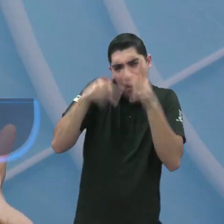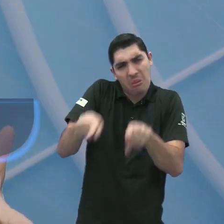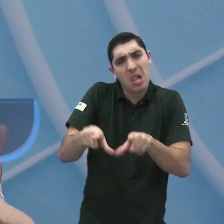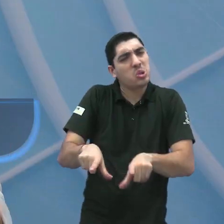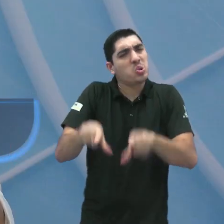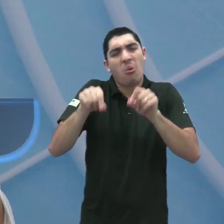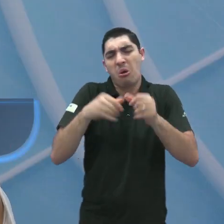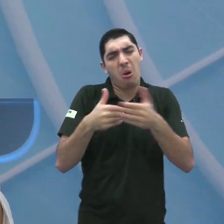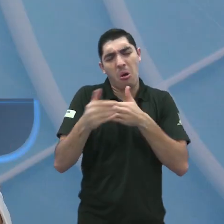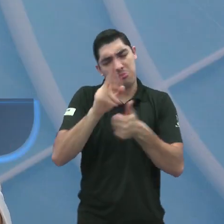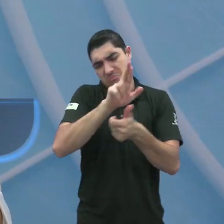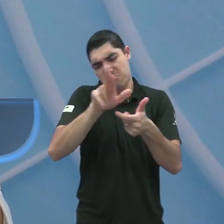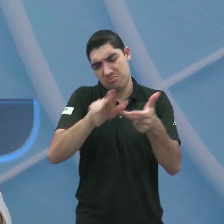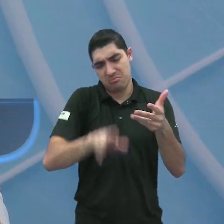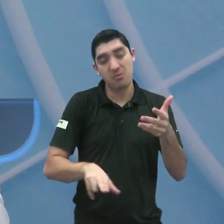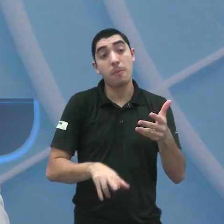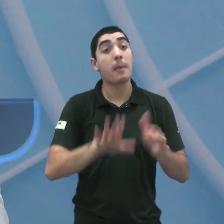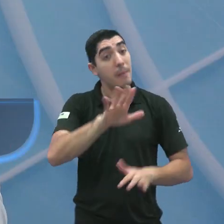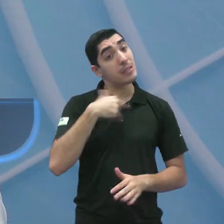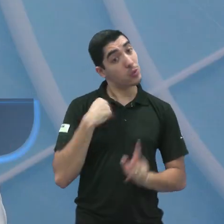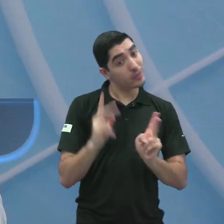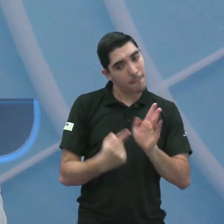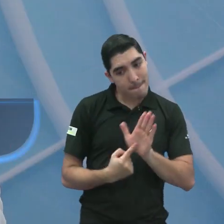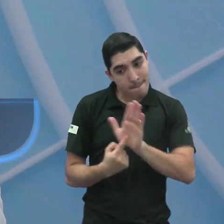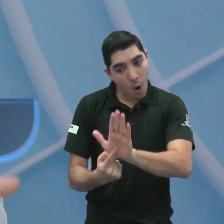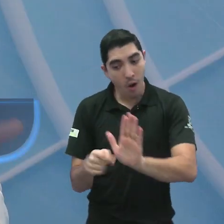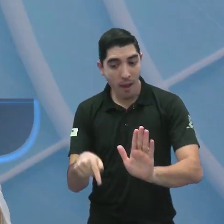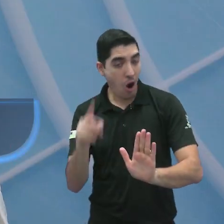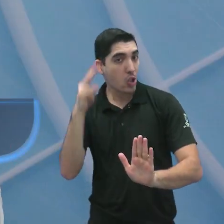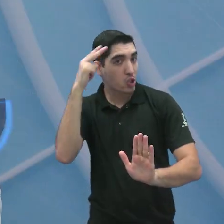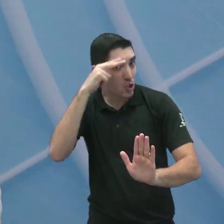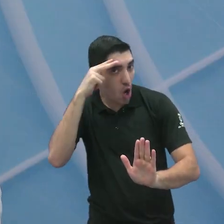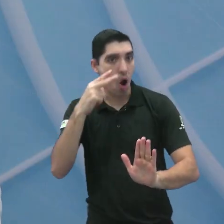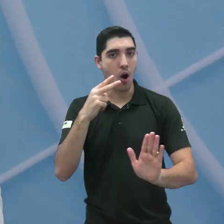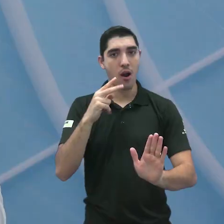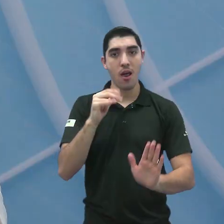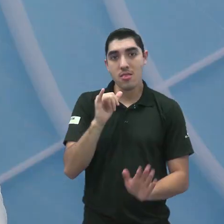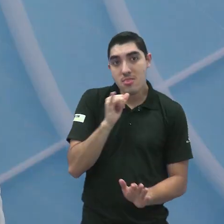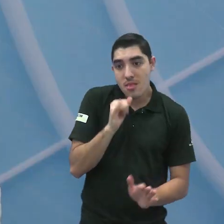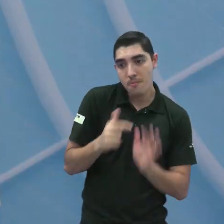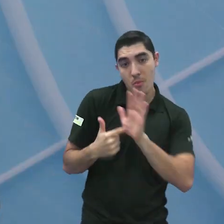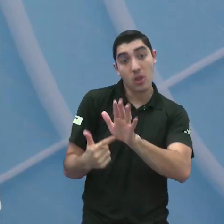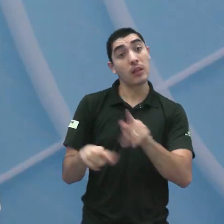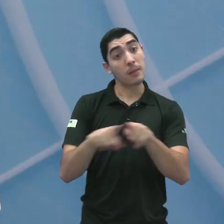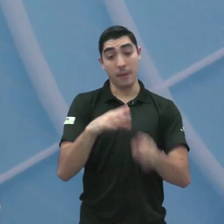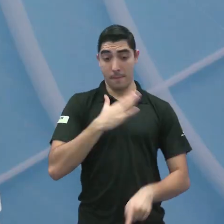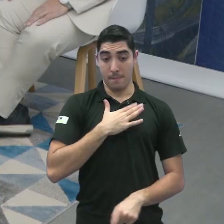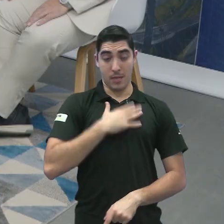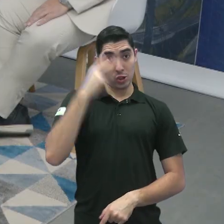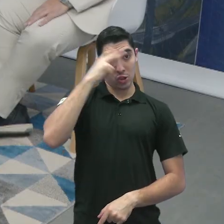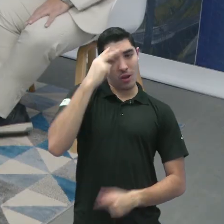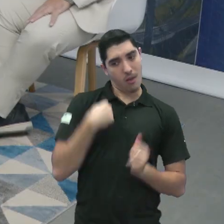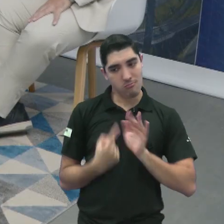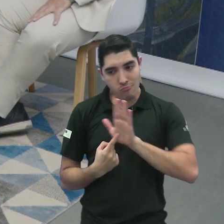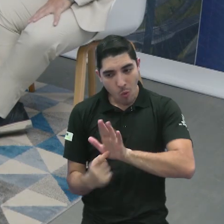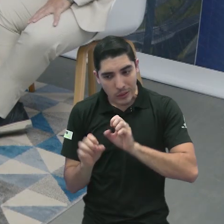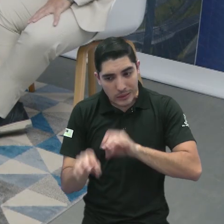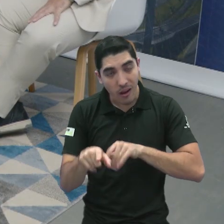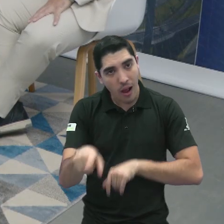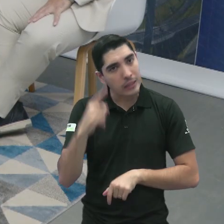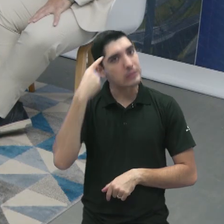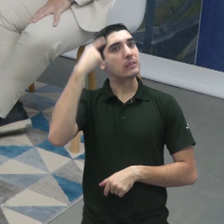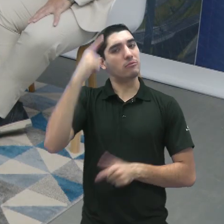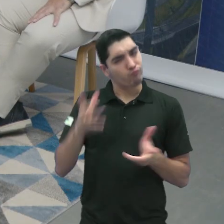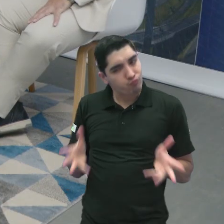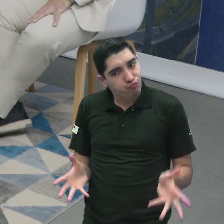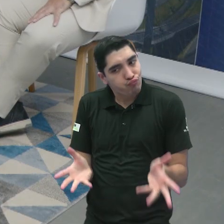isso para minha filha e eu uso esses exemplos, essas histórias, a minha própria história, para incentivá-la. Com certeza. Olha